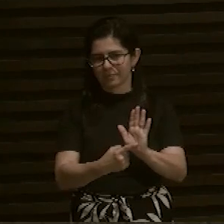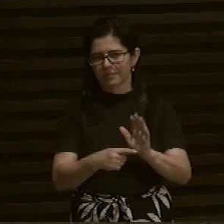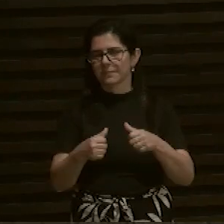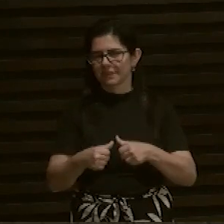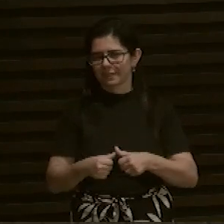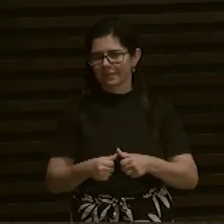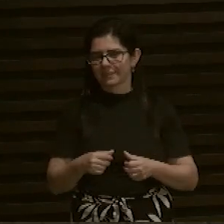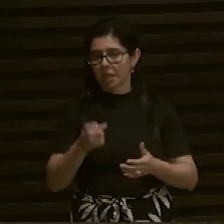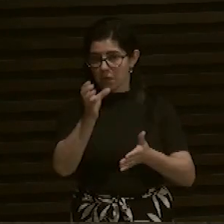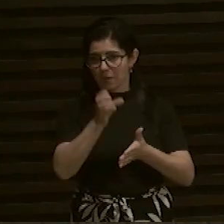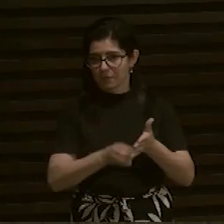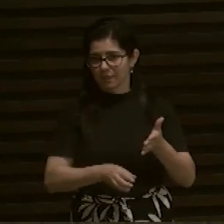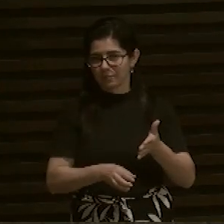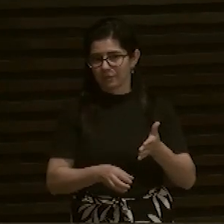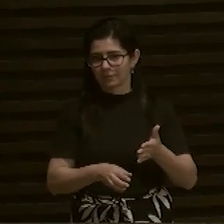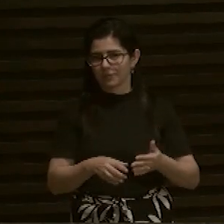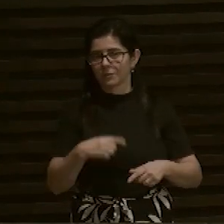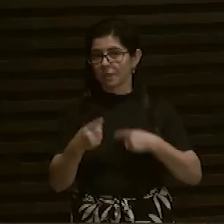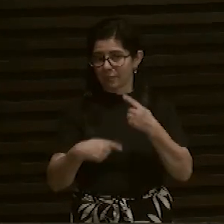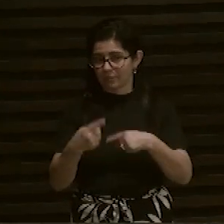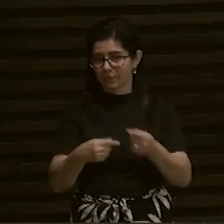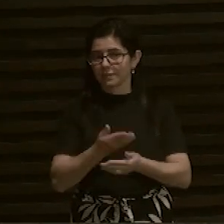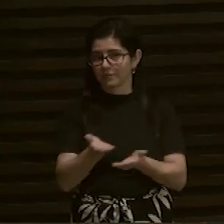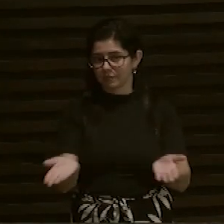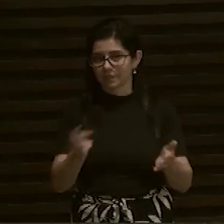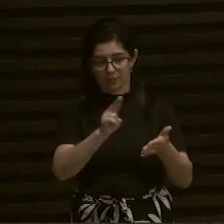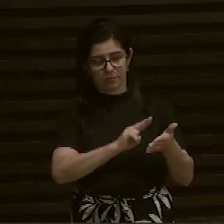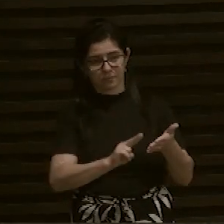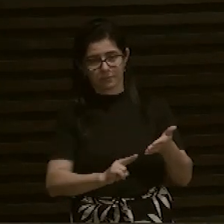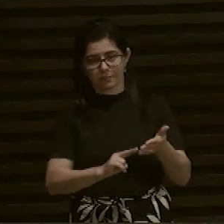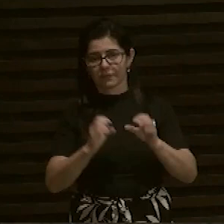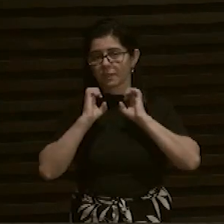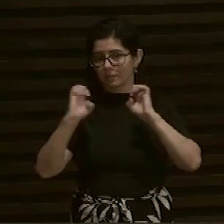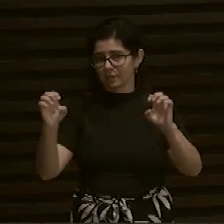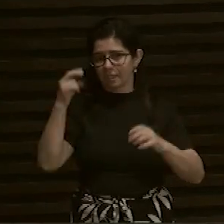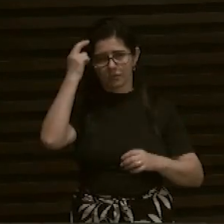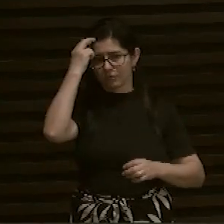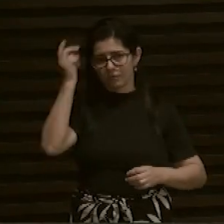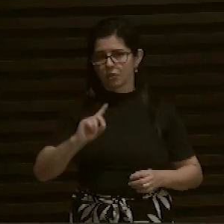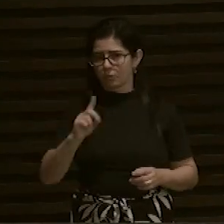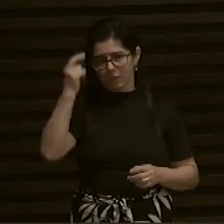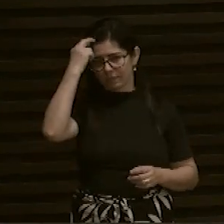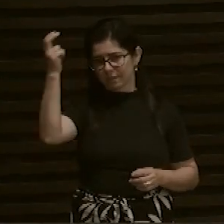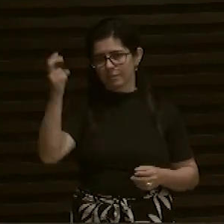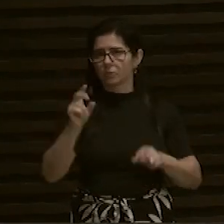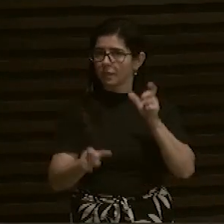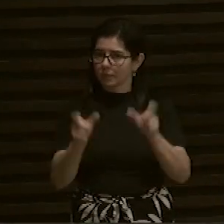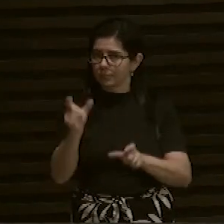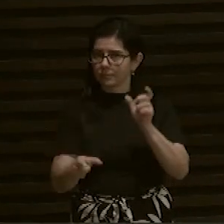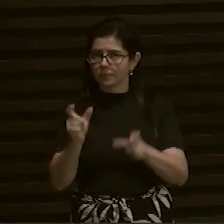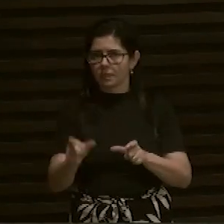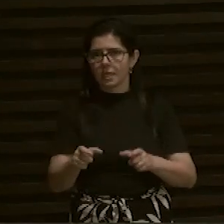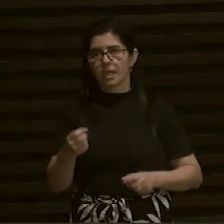vocês depois a ler esses 2 capítulos, que o evangelho não é uma sabedoria humana. Que o evangelho é a única mensagem que